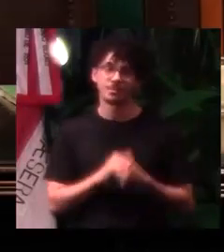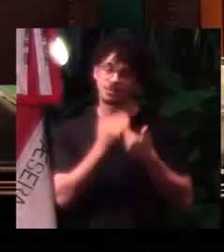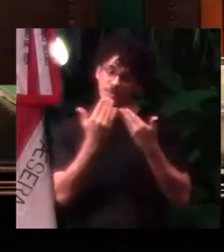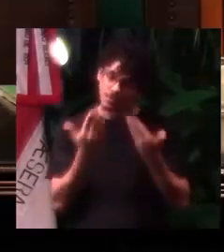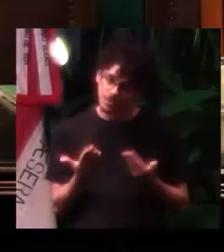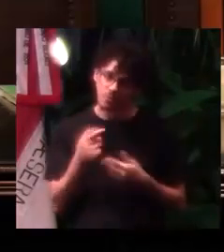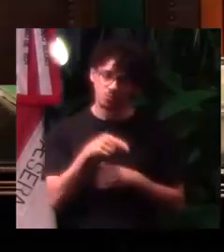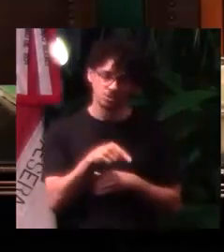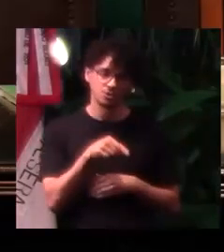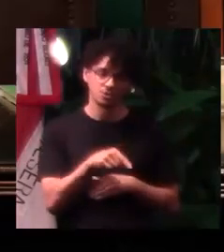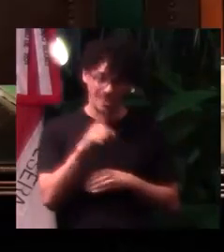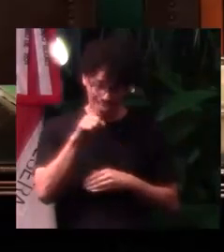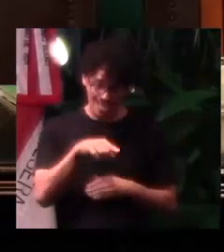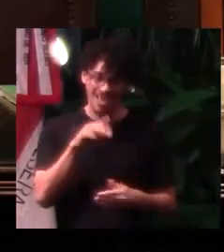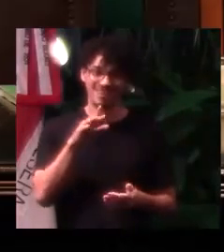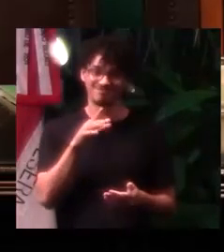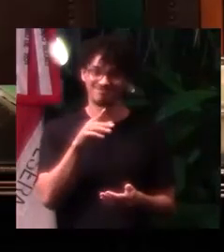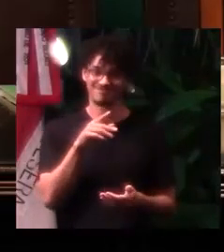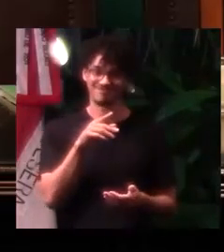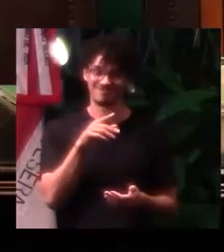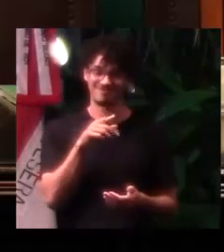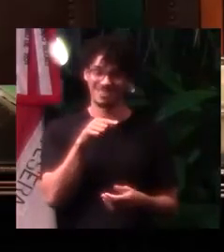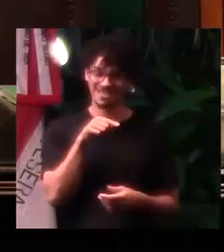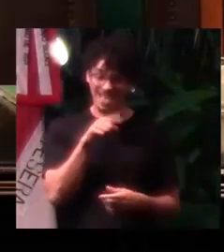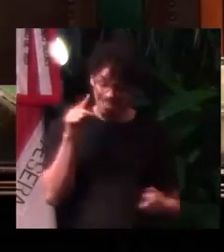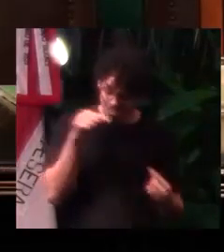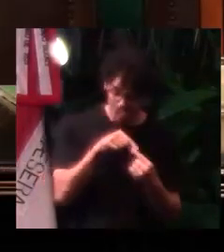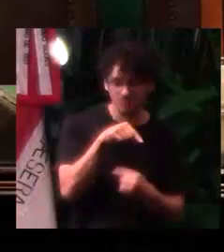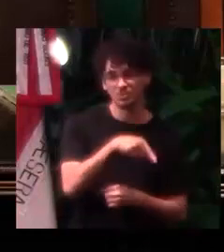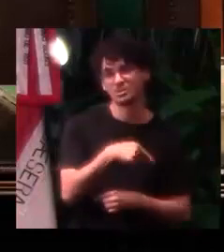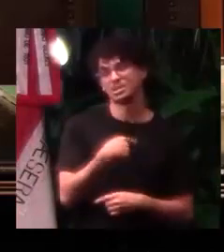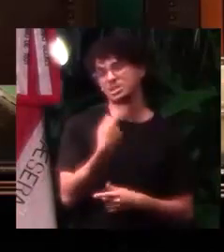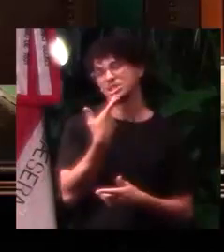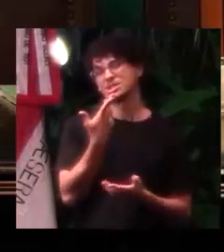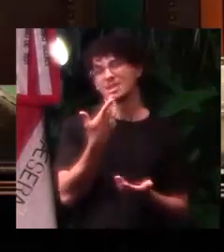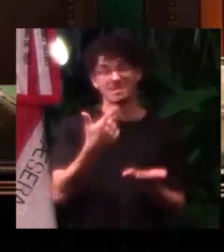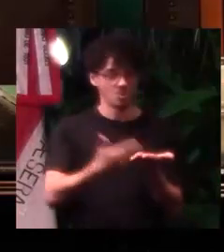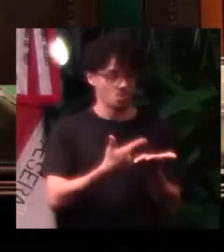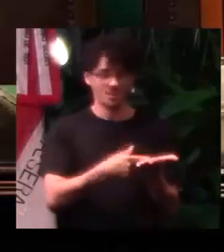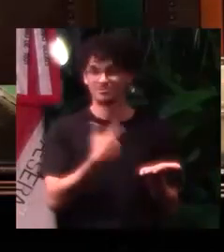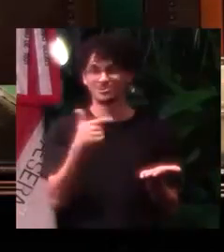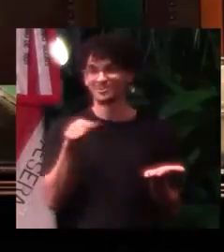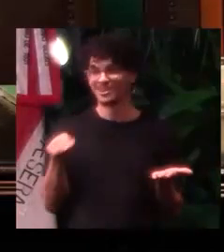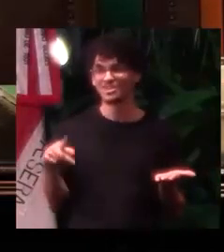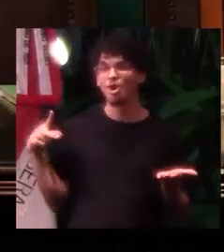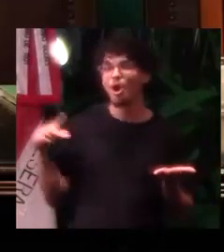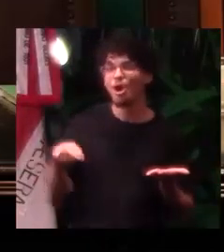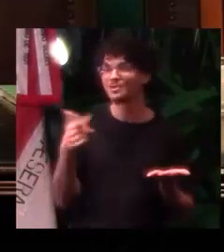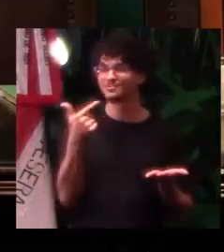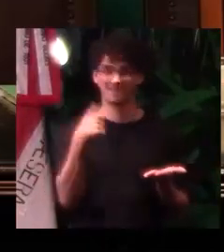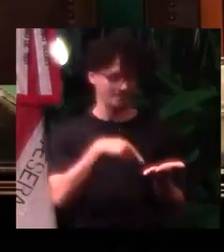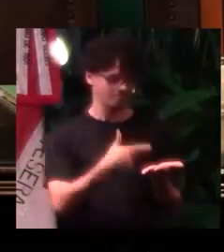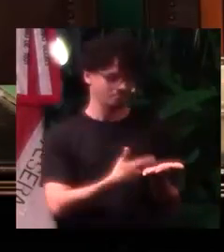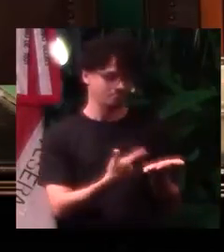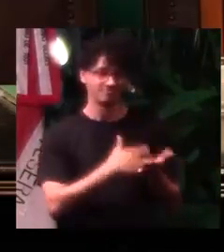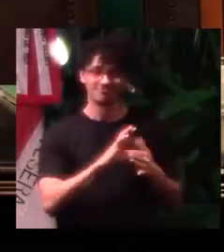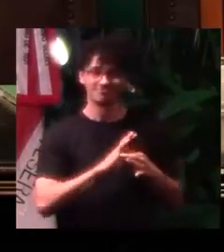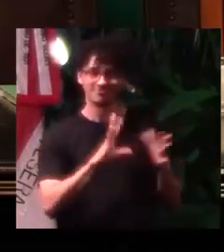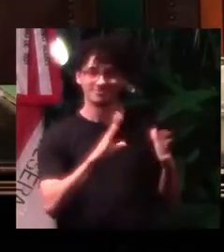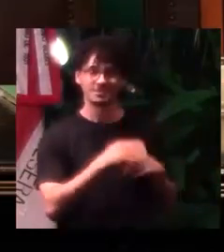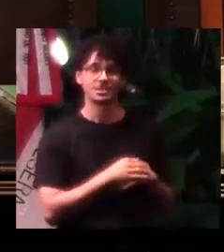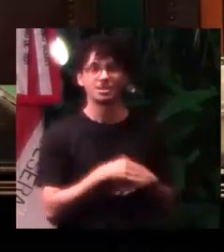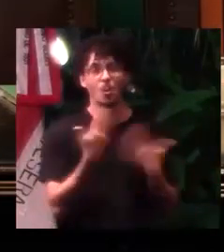é exatamente algo que, já num livro, isso não tem. Então, quando eu estou lendo